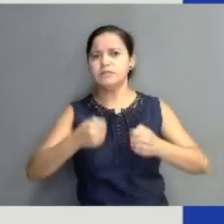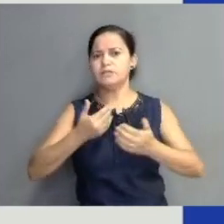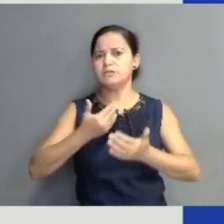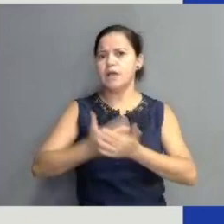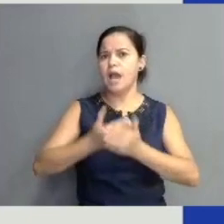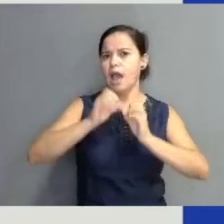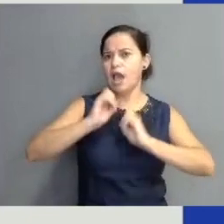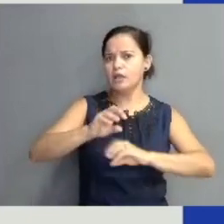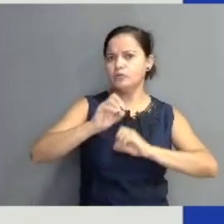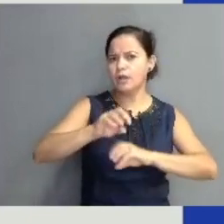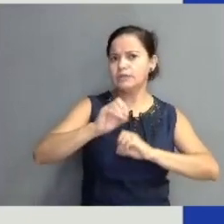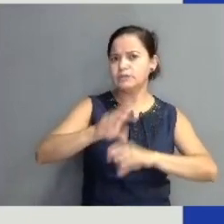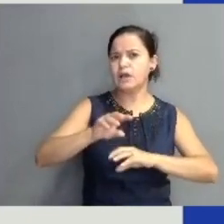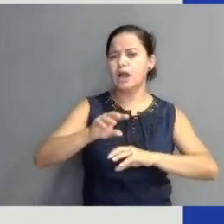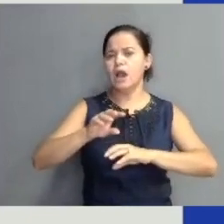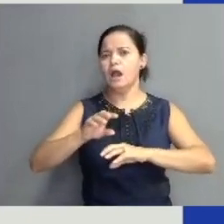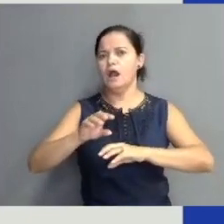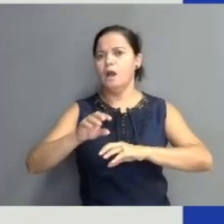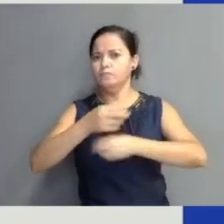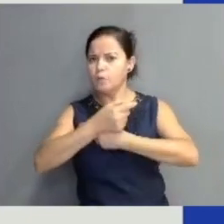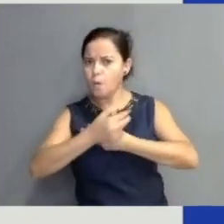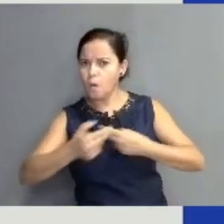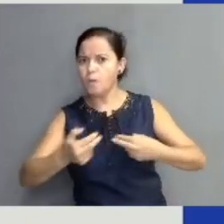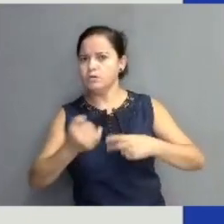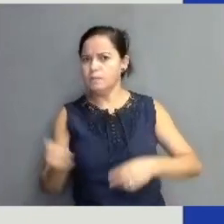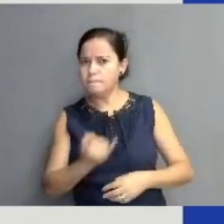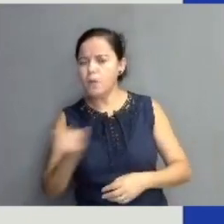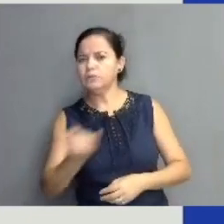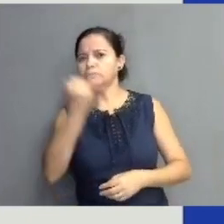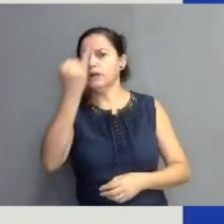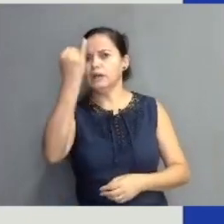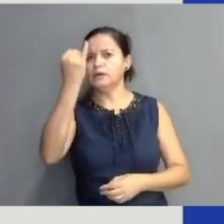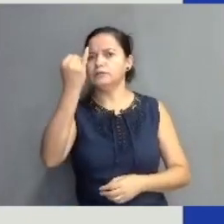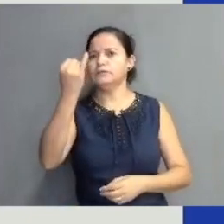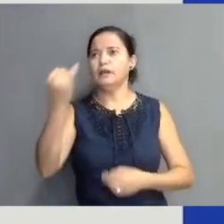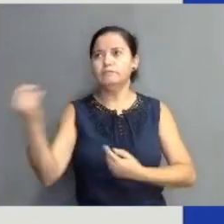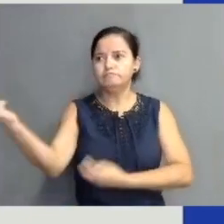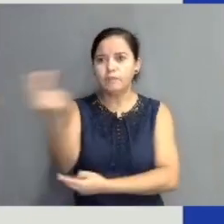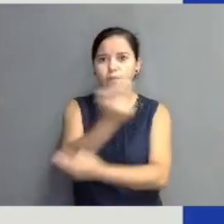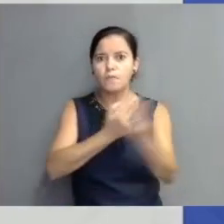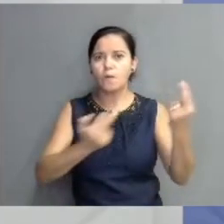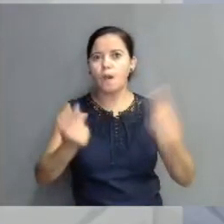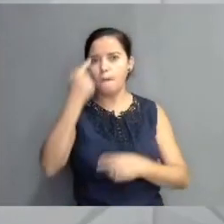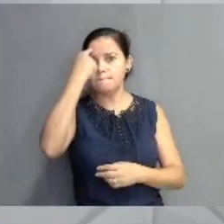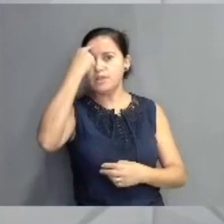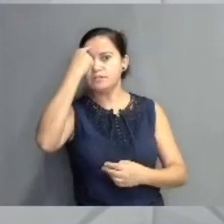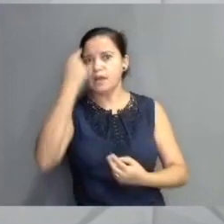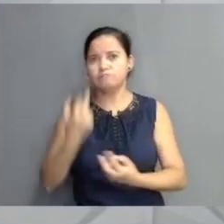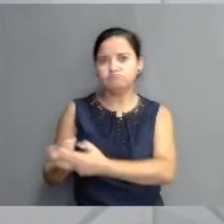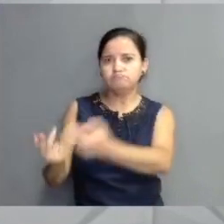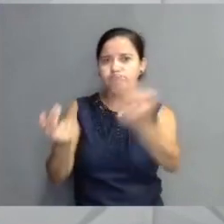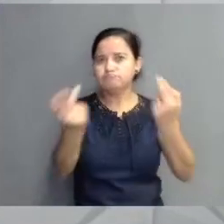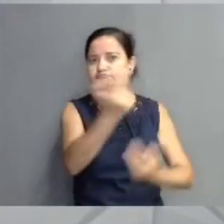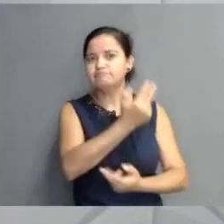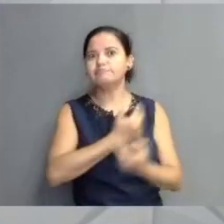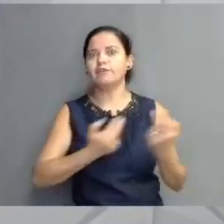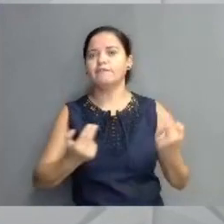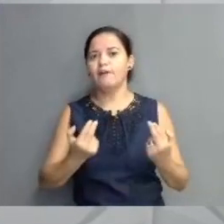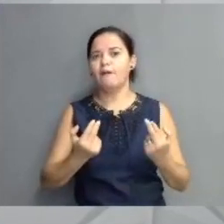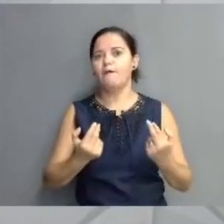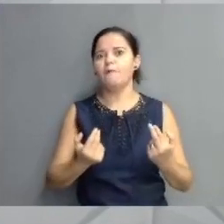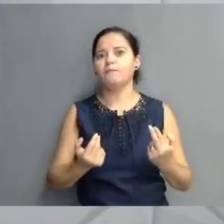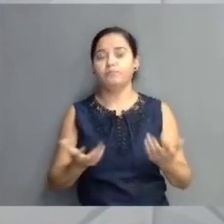país, trata-se de um consenso. Todos nós pensamos da mesma forma. Aqui, ó. Então, esse argumento, o